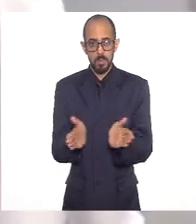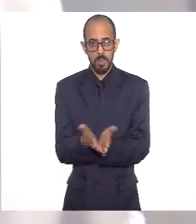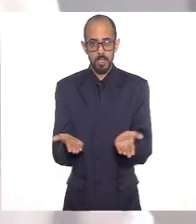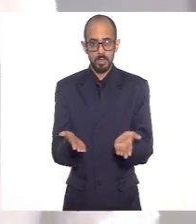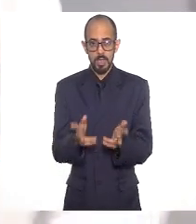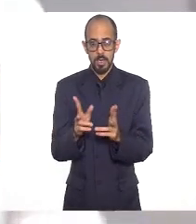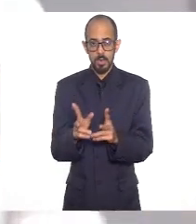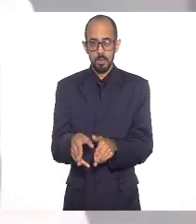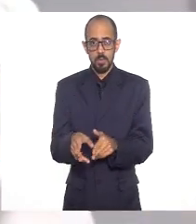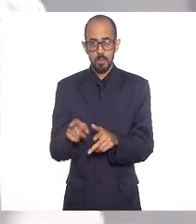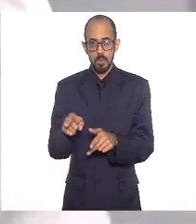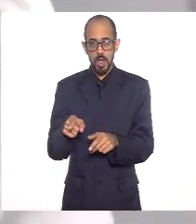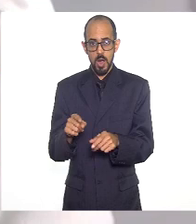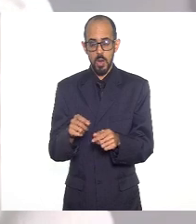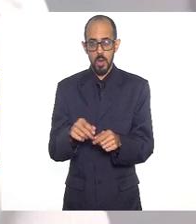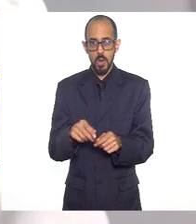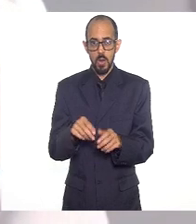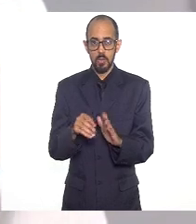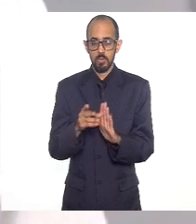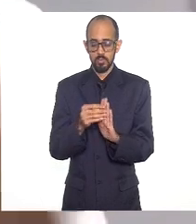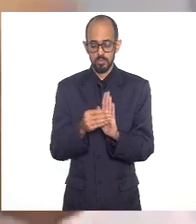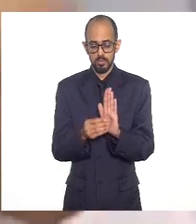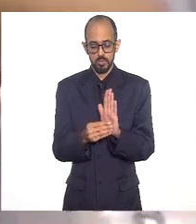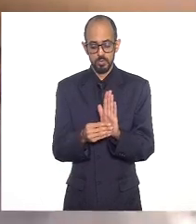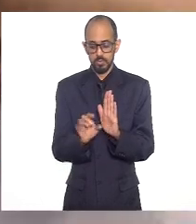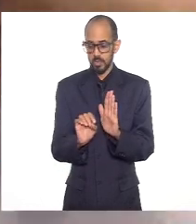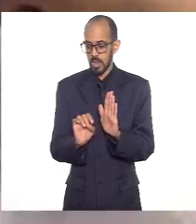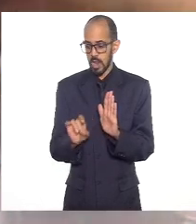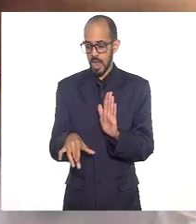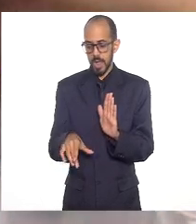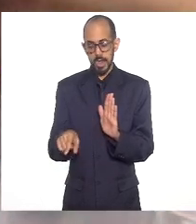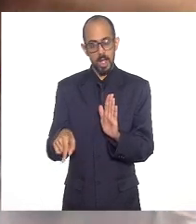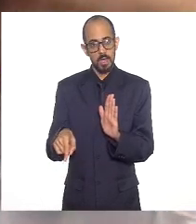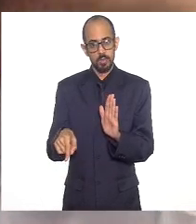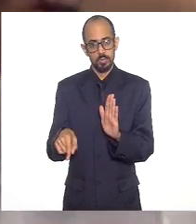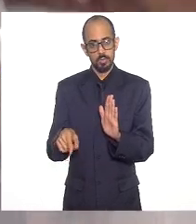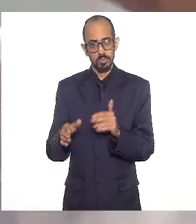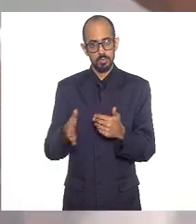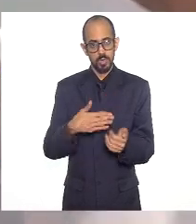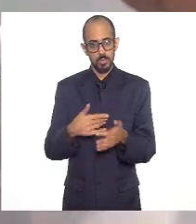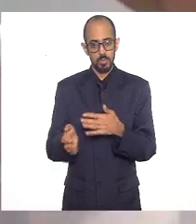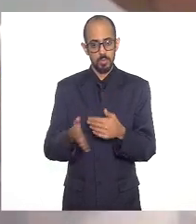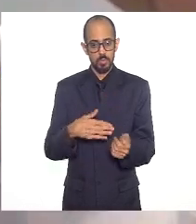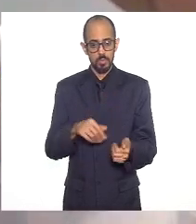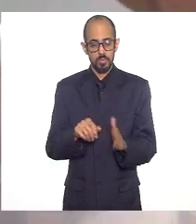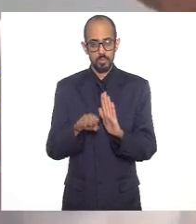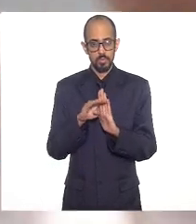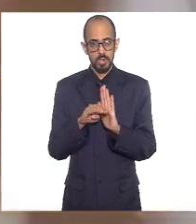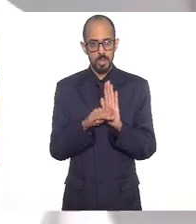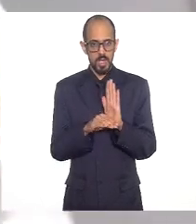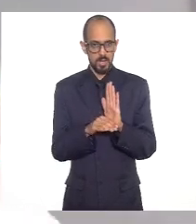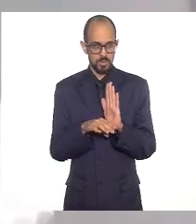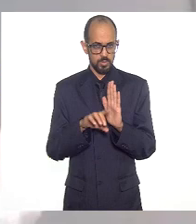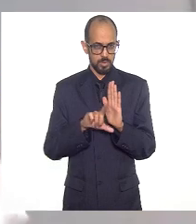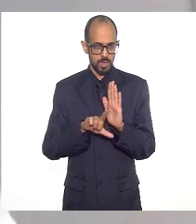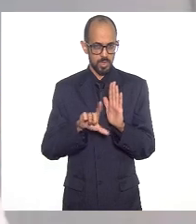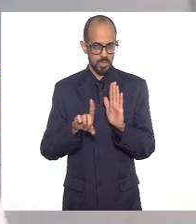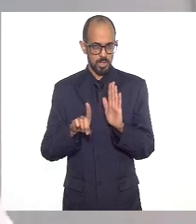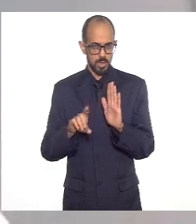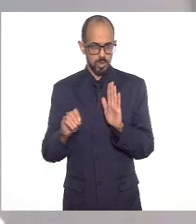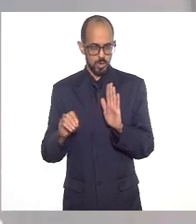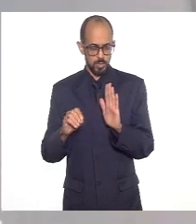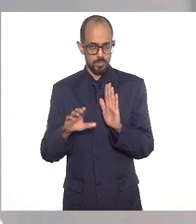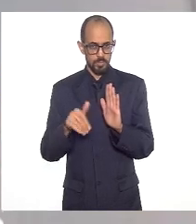uma pauta jogada, diferente de todas as outras demarcações colocadas na LDO. Então, o enfrentamento